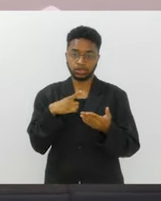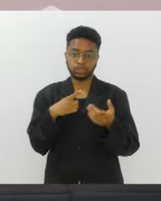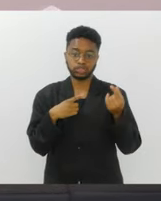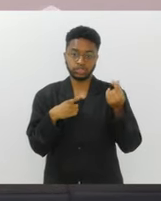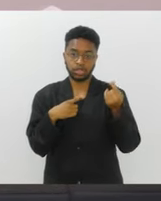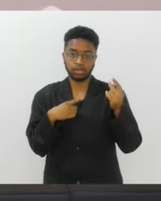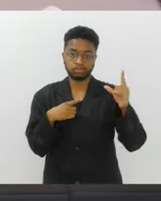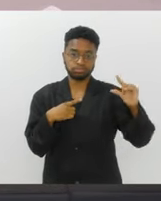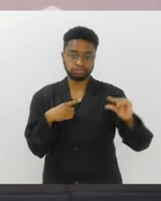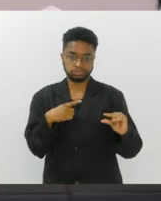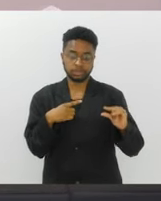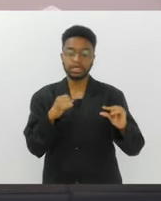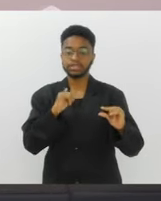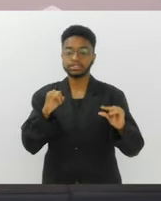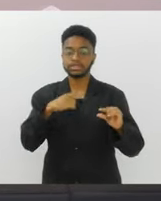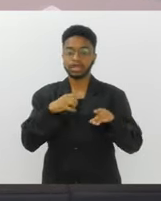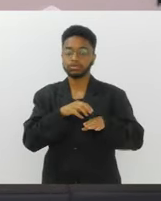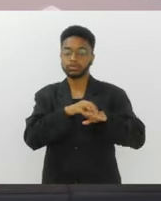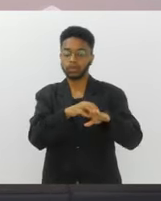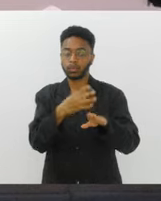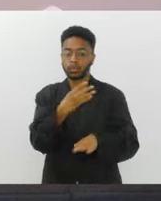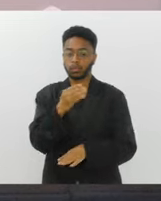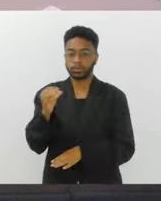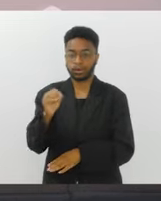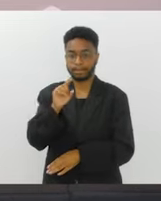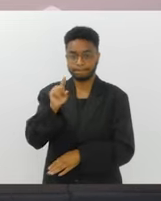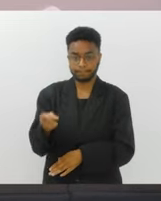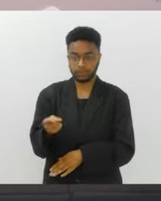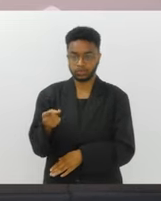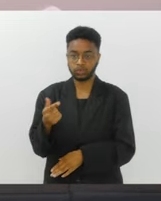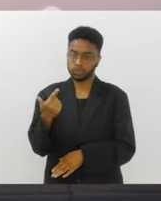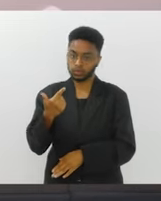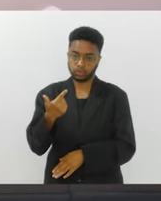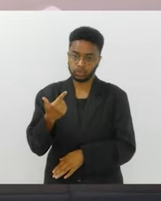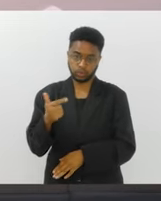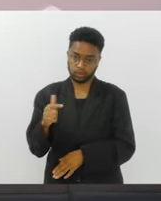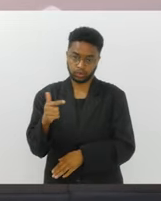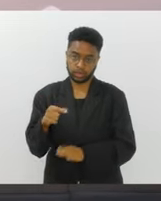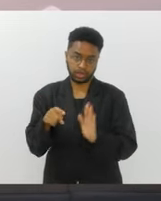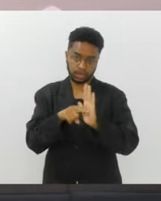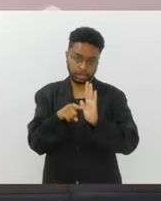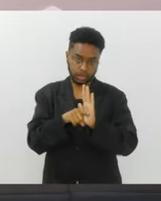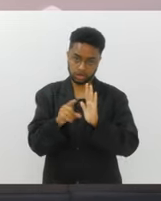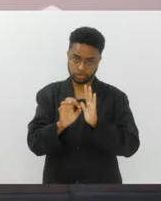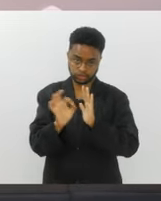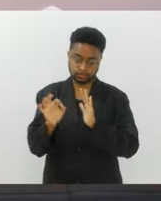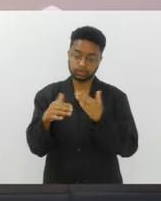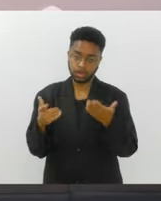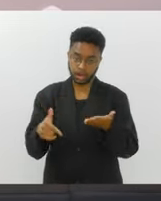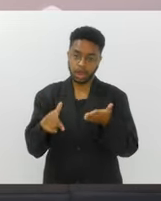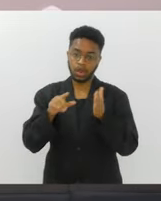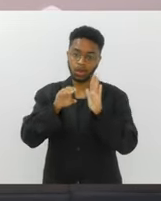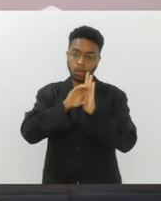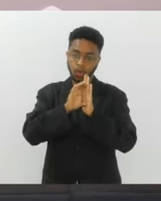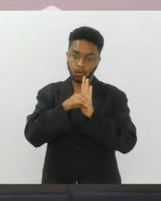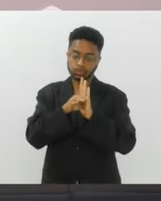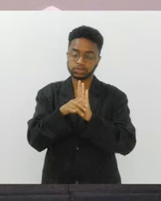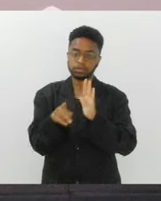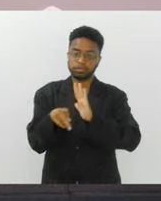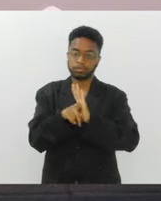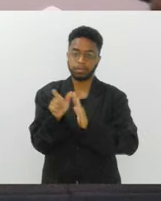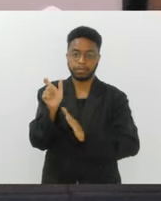Se transportasse 400 mil, não se estaria mais perdendo. Esse é o conceito desse